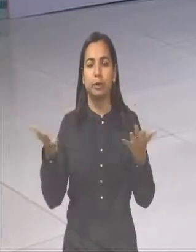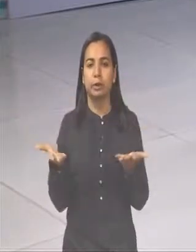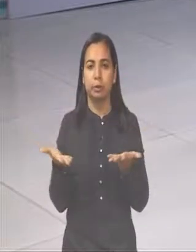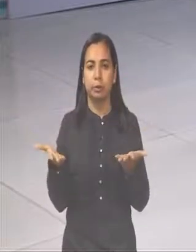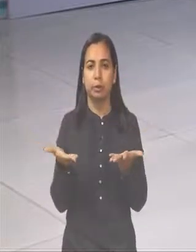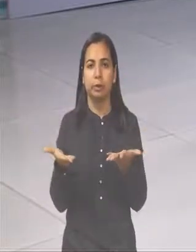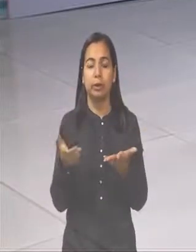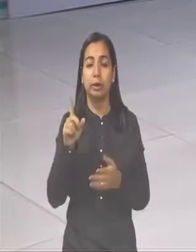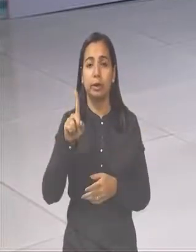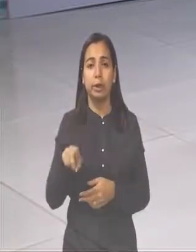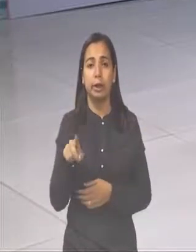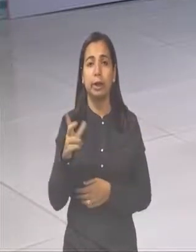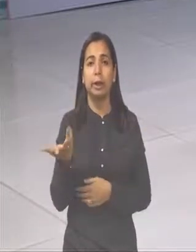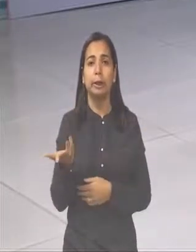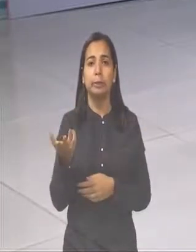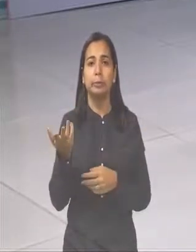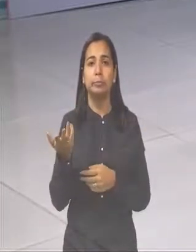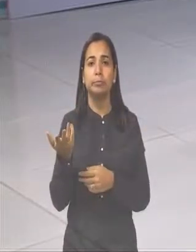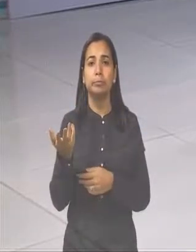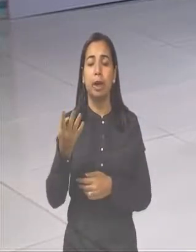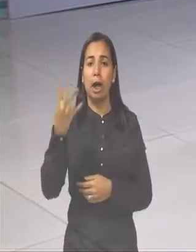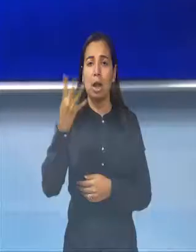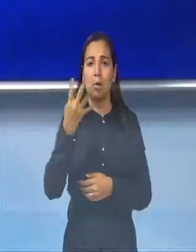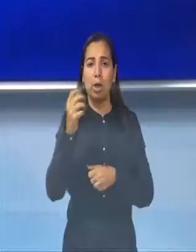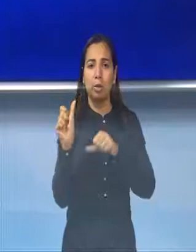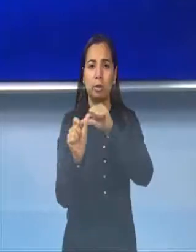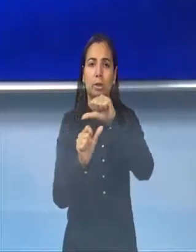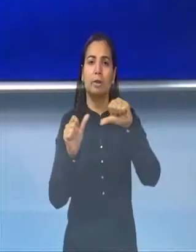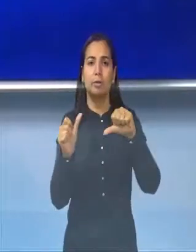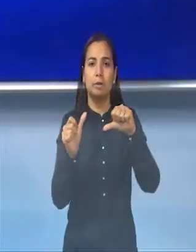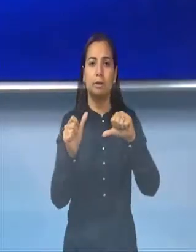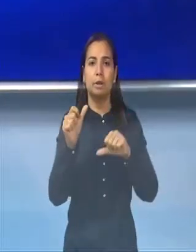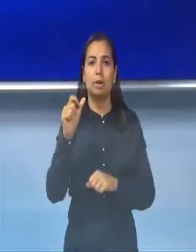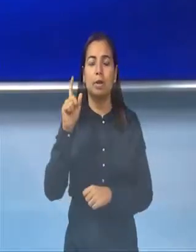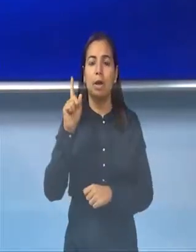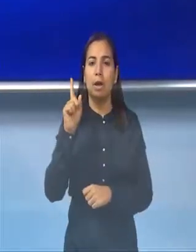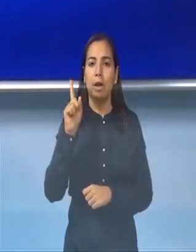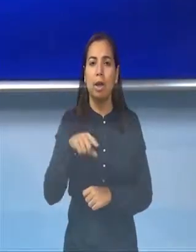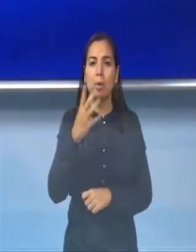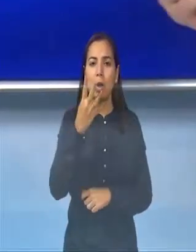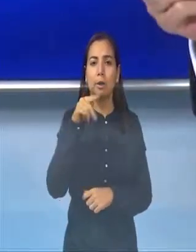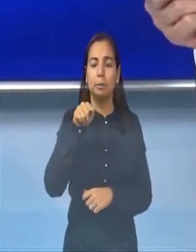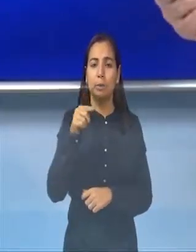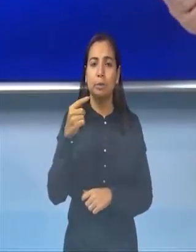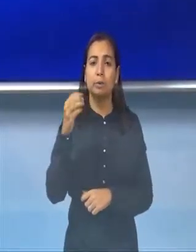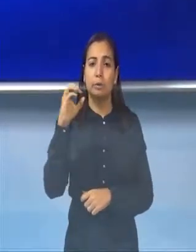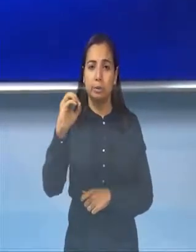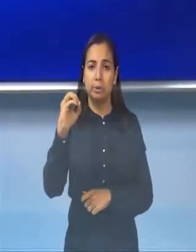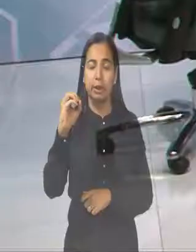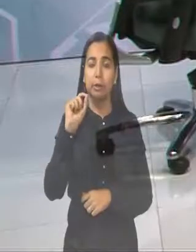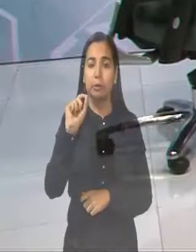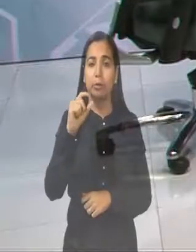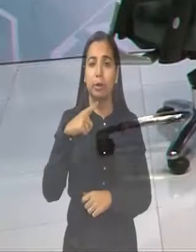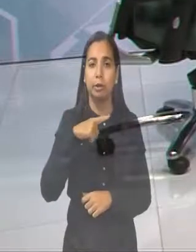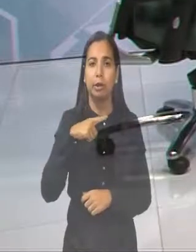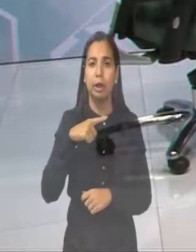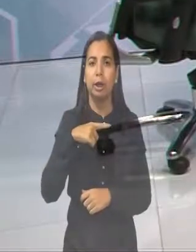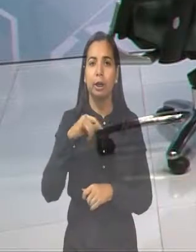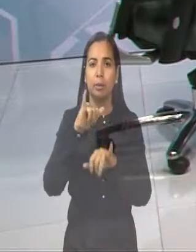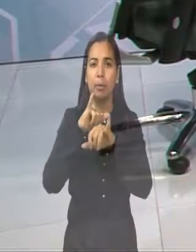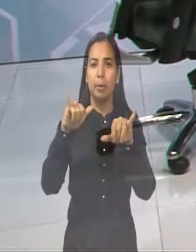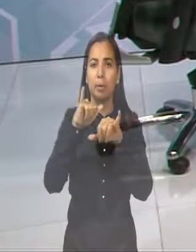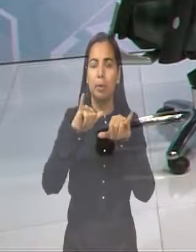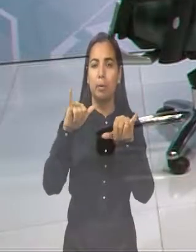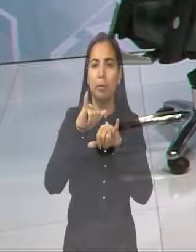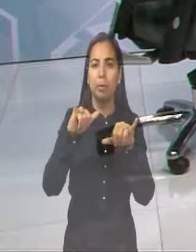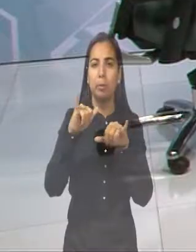a quarta revolução, a chamada indústria 4.0, que passa pelas mídias, que nós